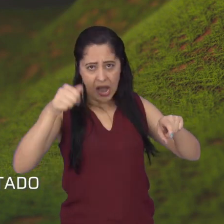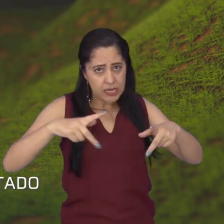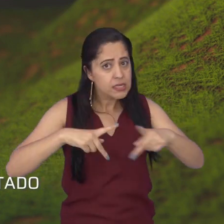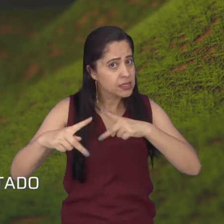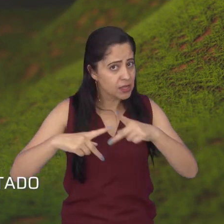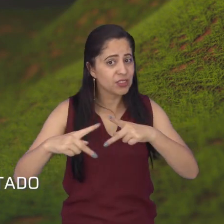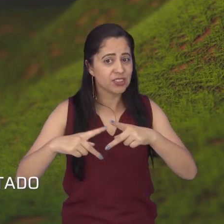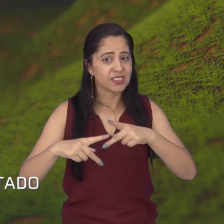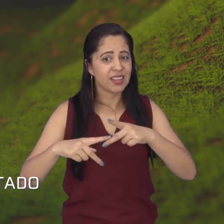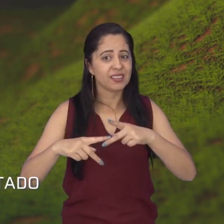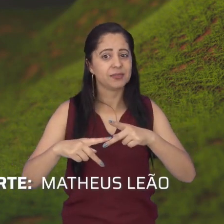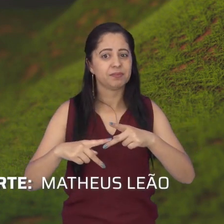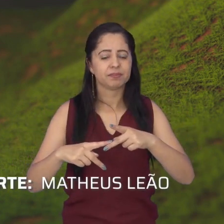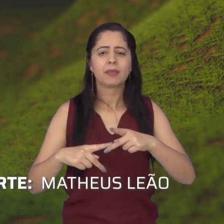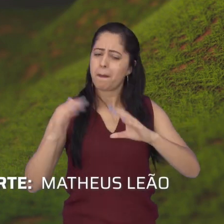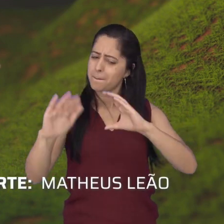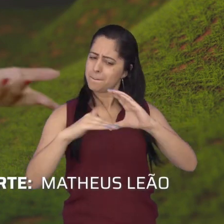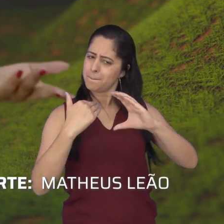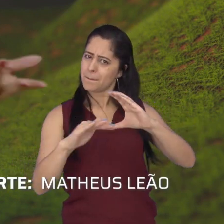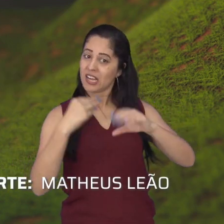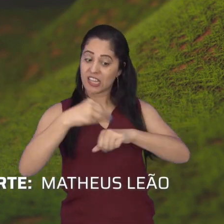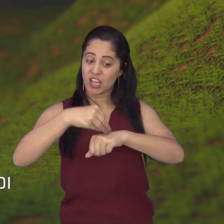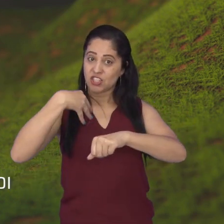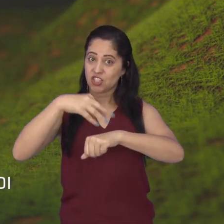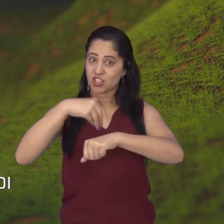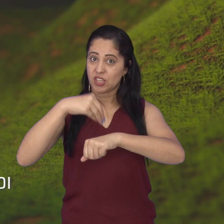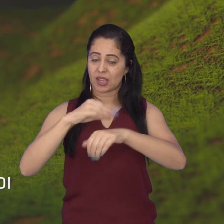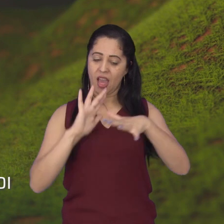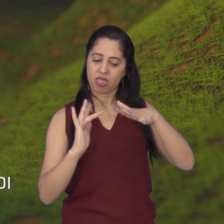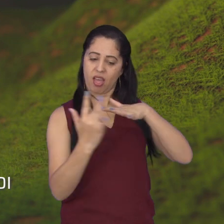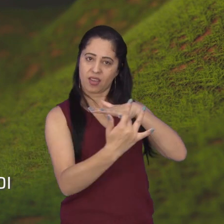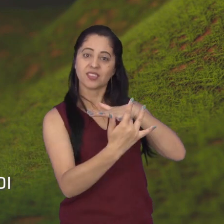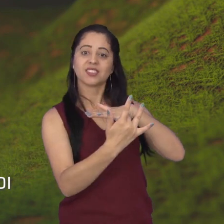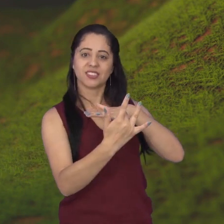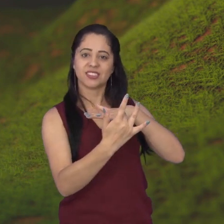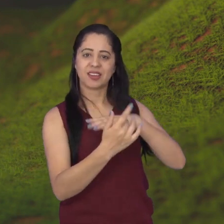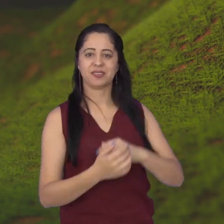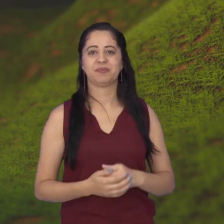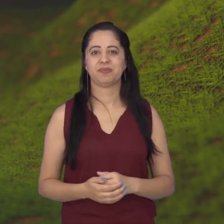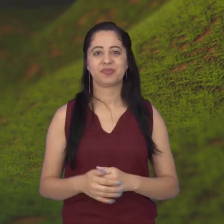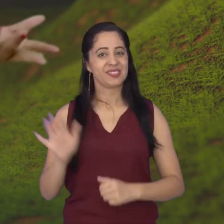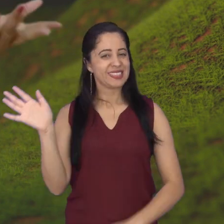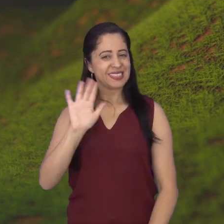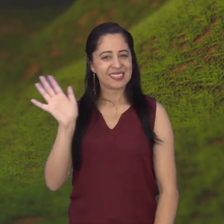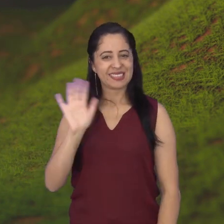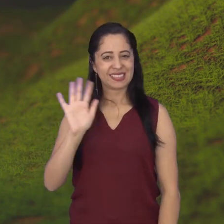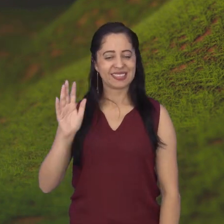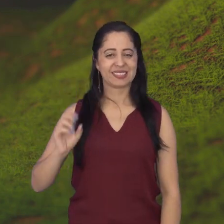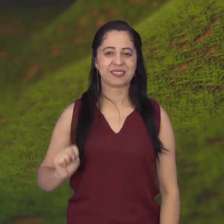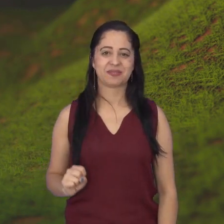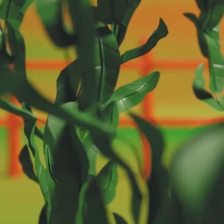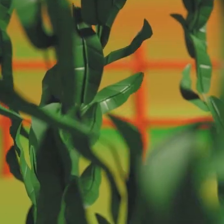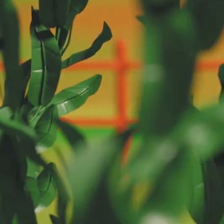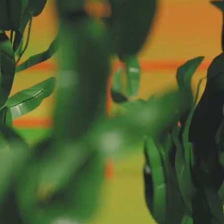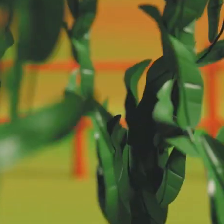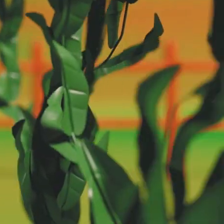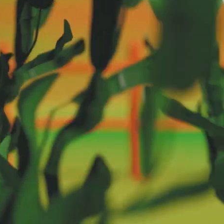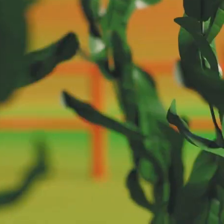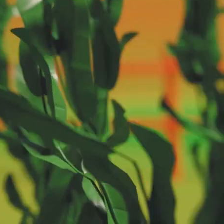em São José dos Campos? Encaminha pra gente por meio das nossas redes sociais. Até a próxima!